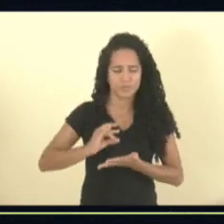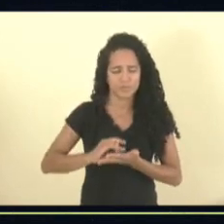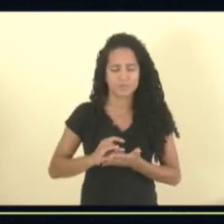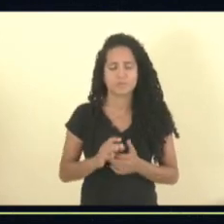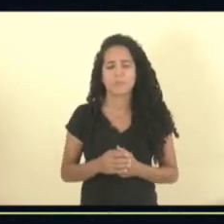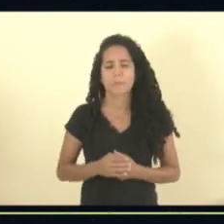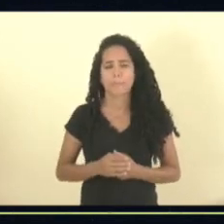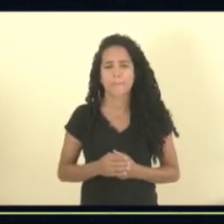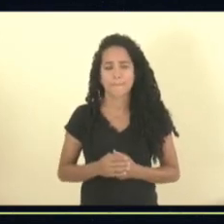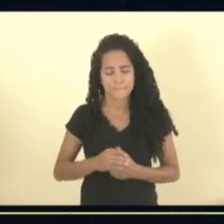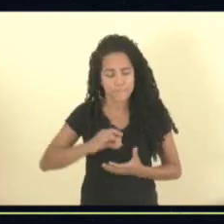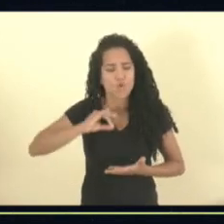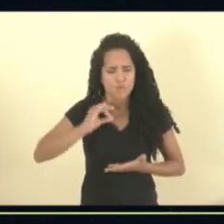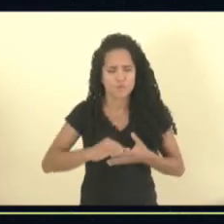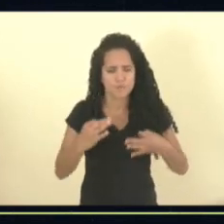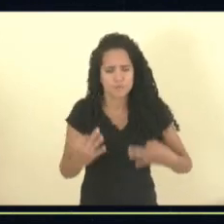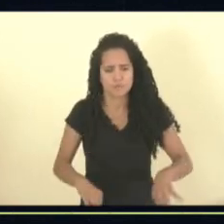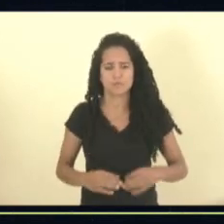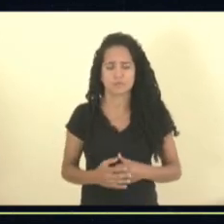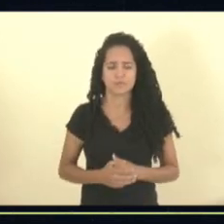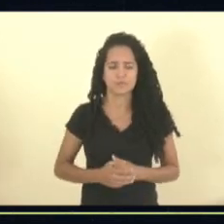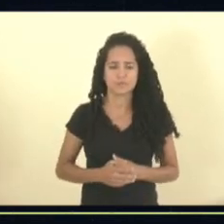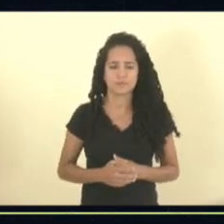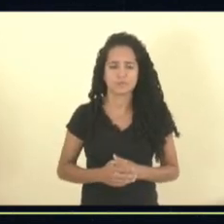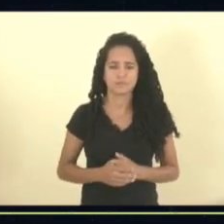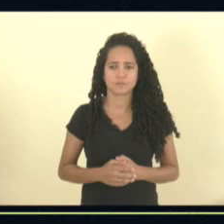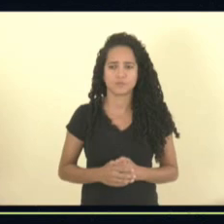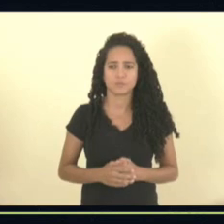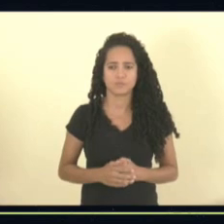é, oficie-se.